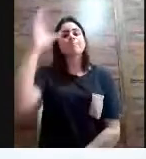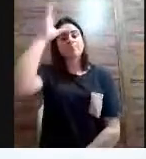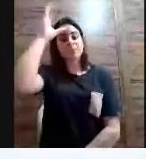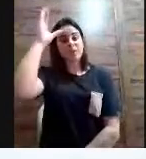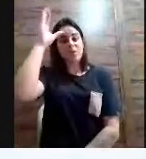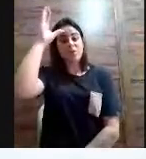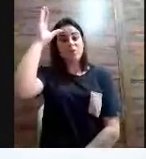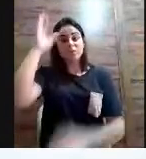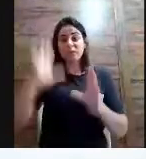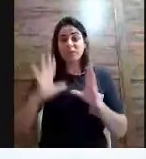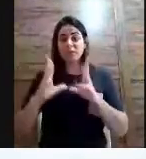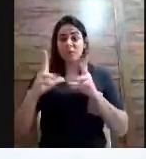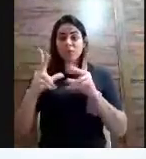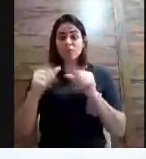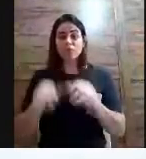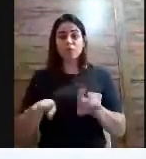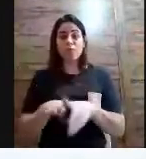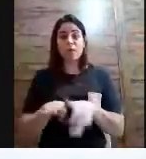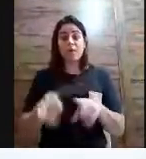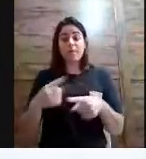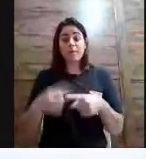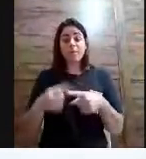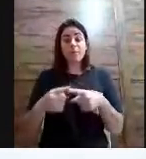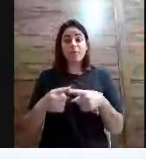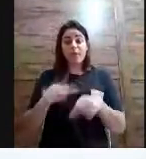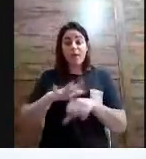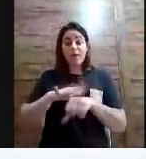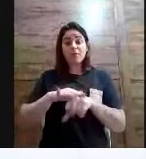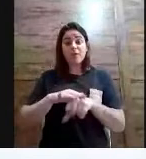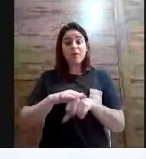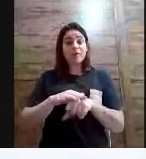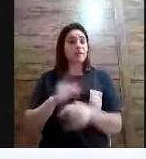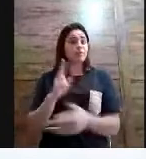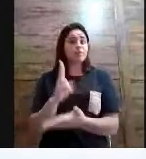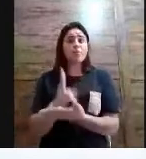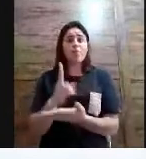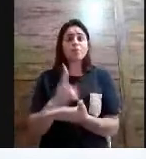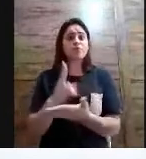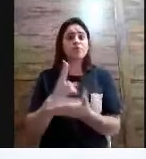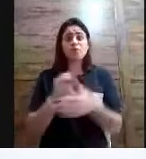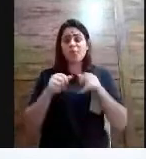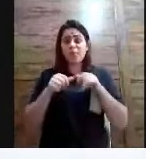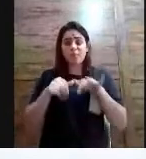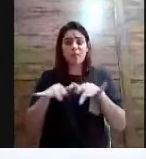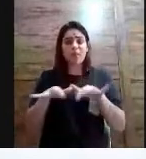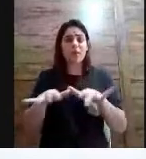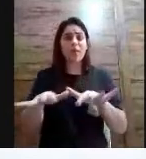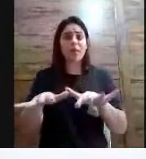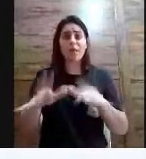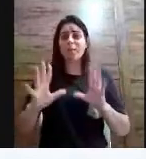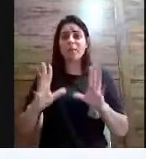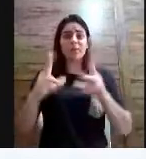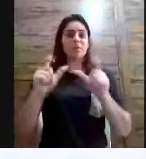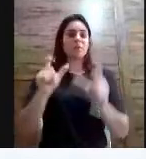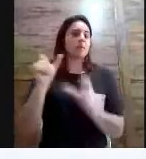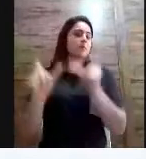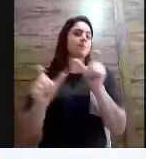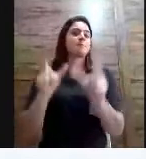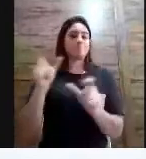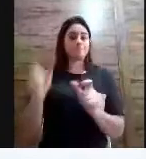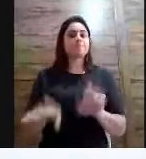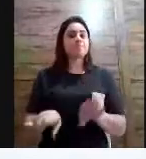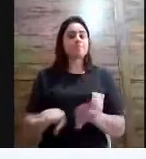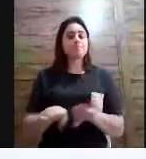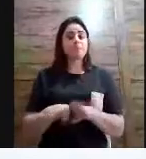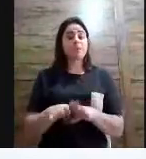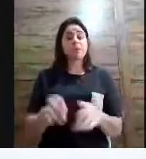o vírus continua, que a transmissão existe, que não dá para